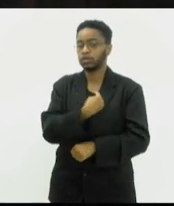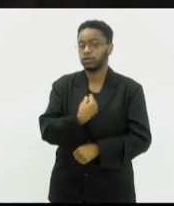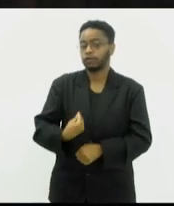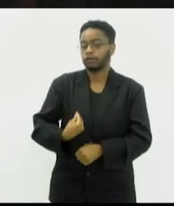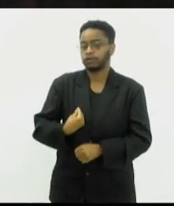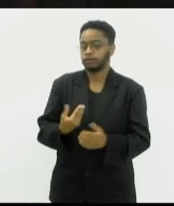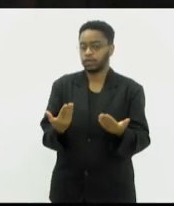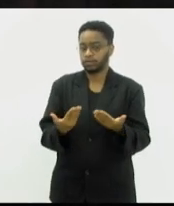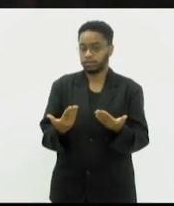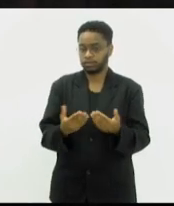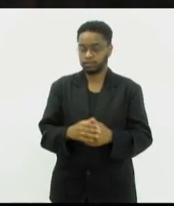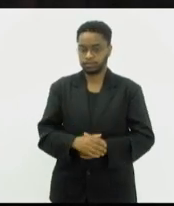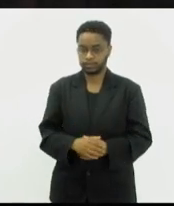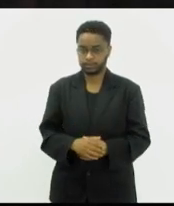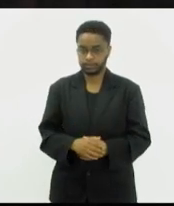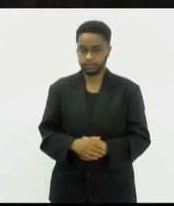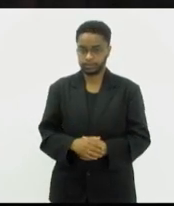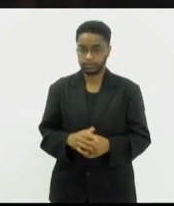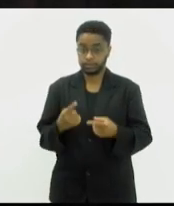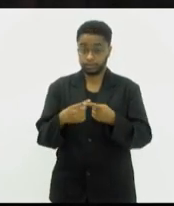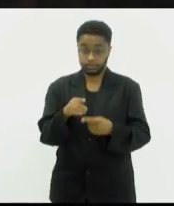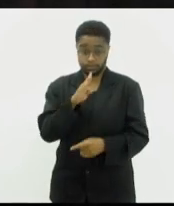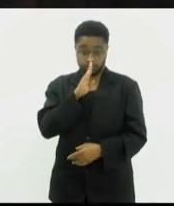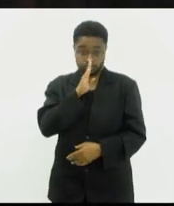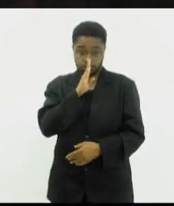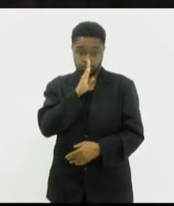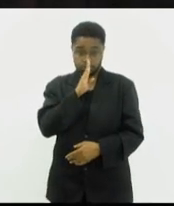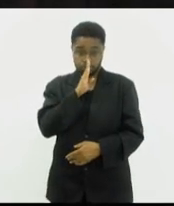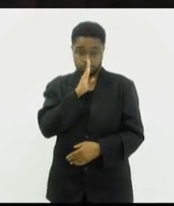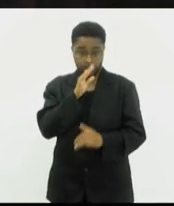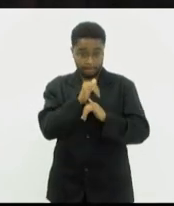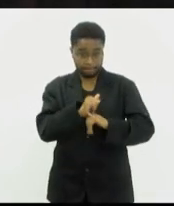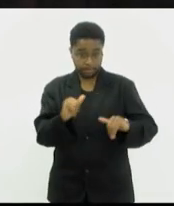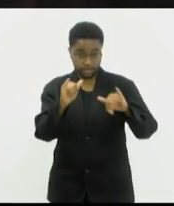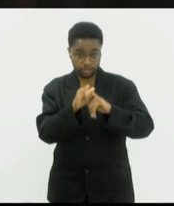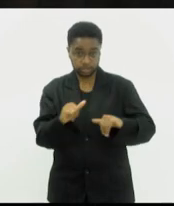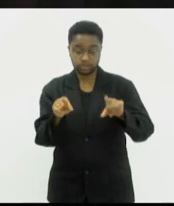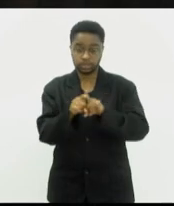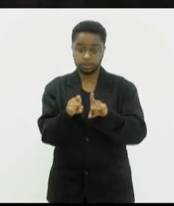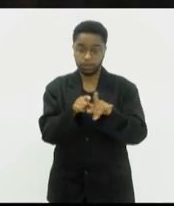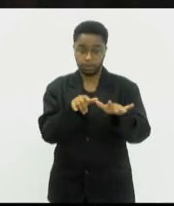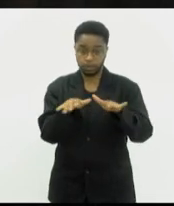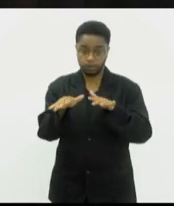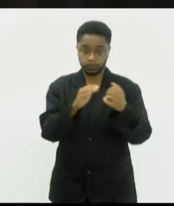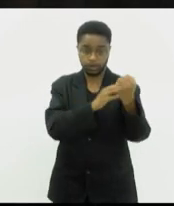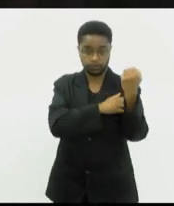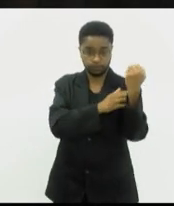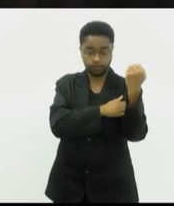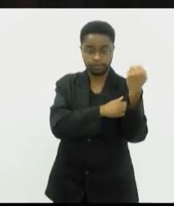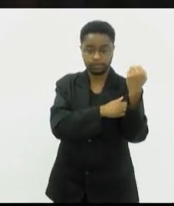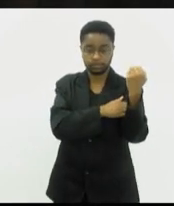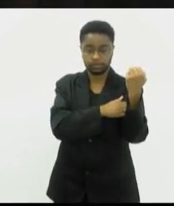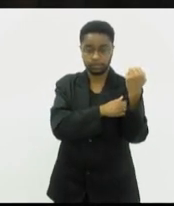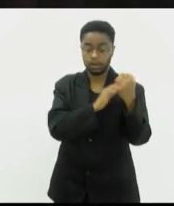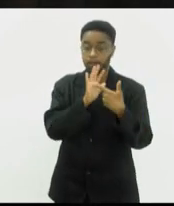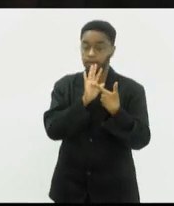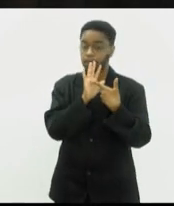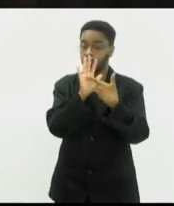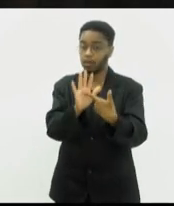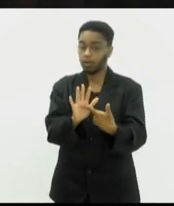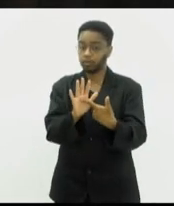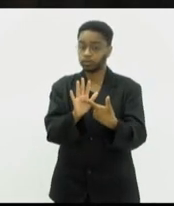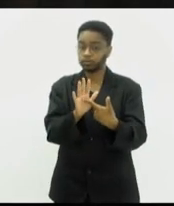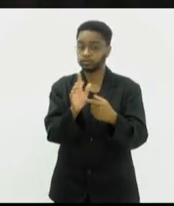vivendo. Esta omissão da mídia, esta omissão dos movimentos feministas mostram